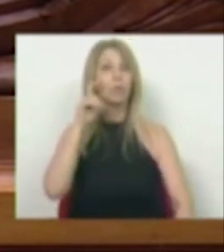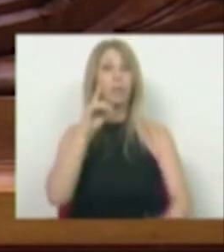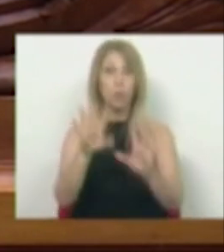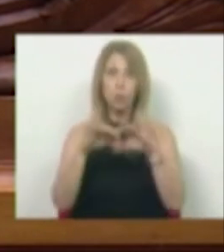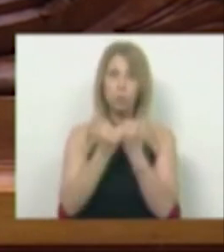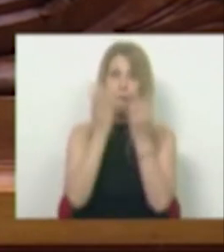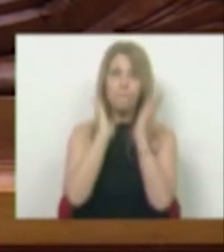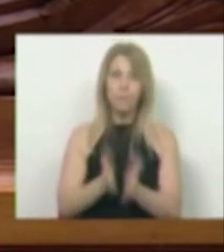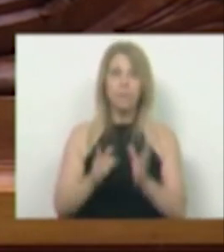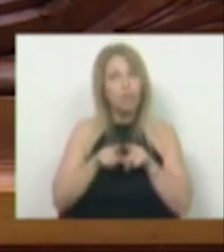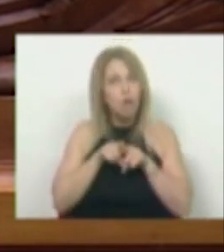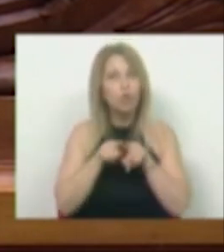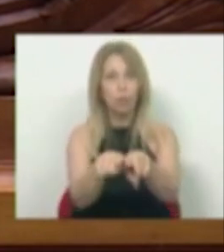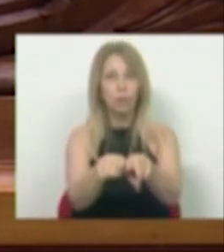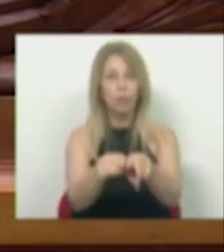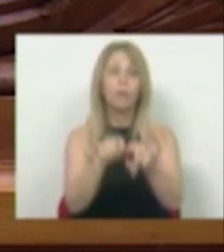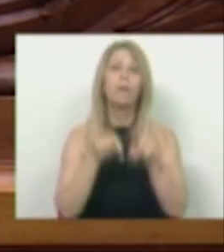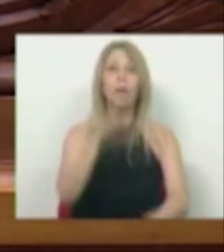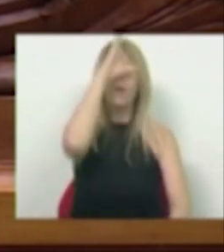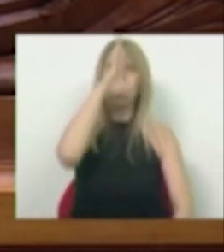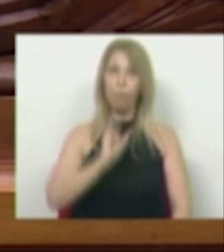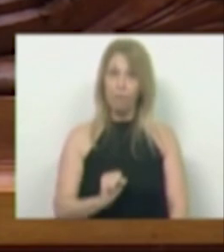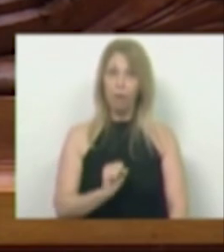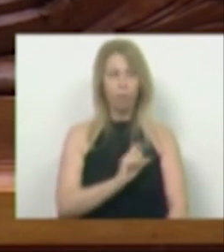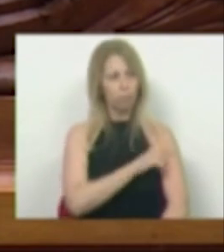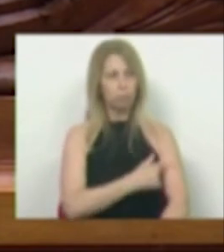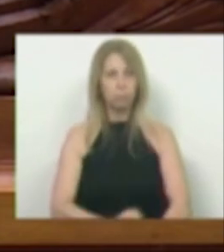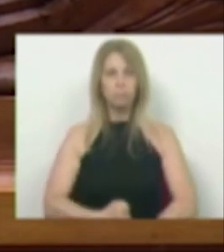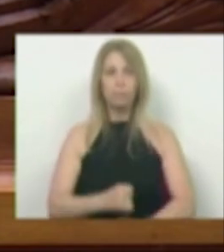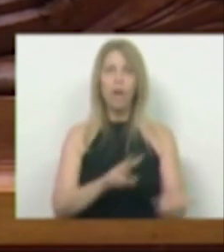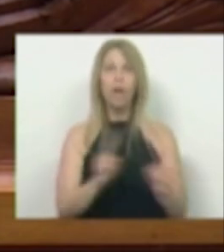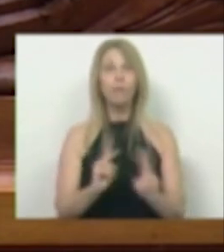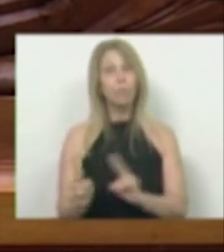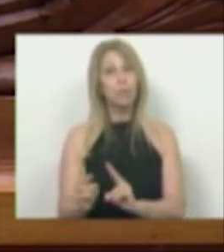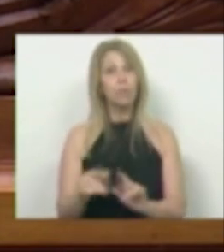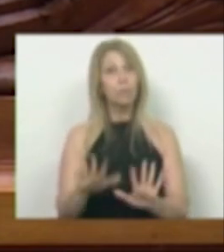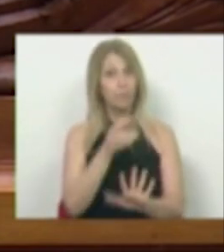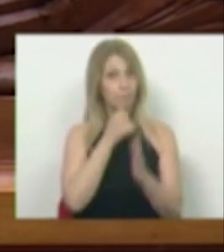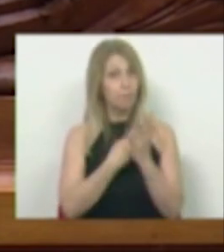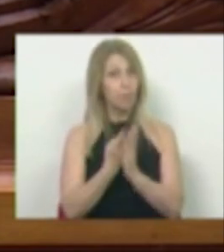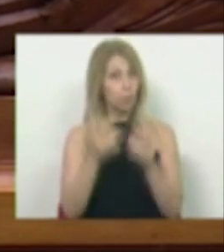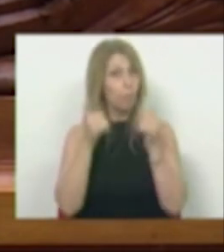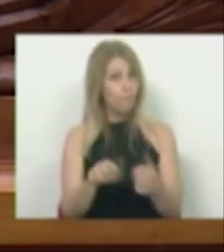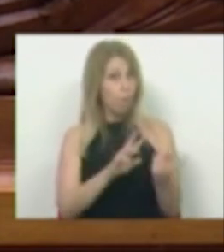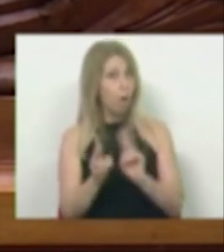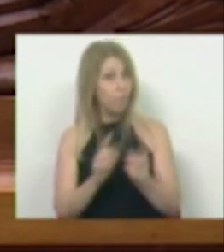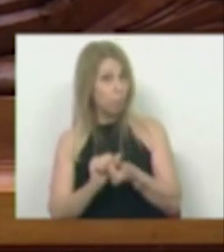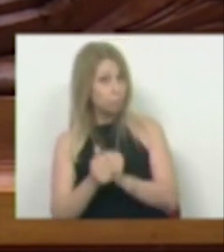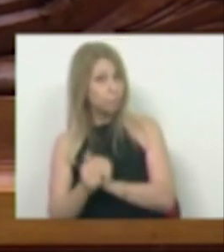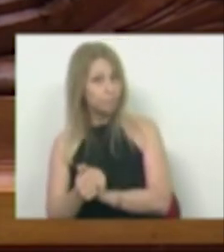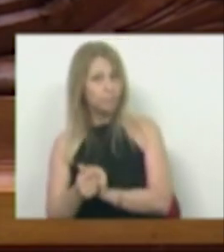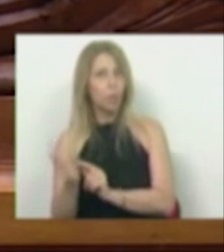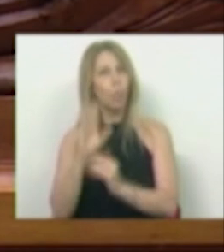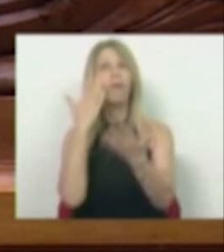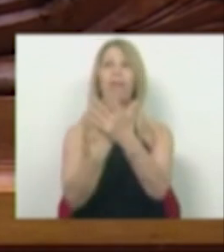juntas. Este é um governo com energia reformista, mas a medida de uma boa reforma não é o descontentamento